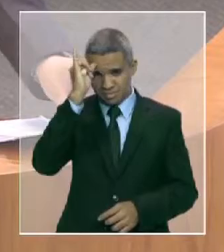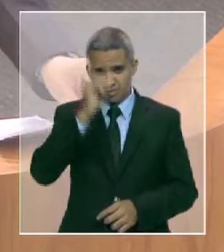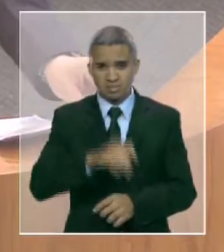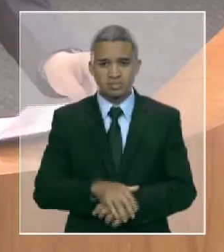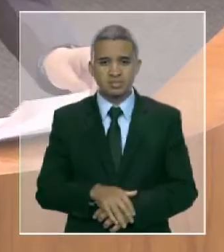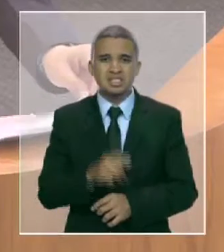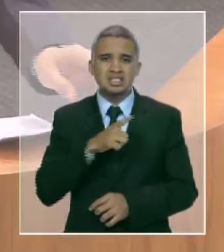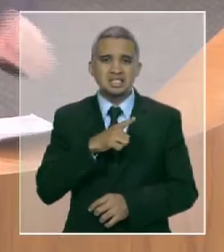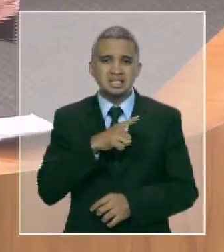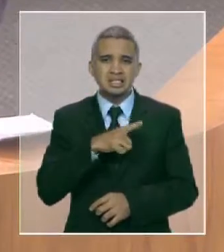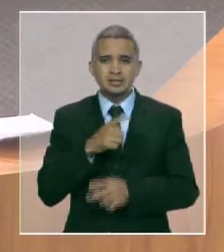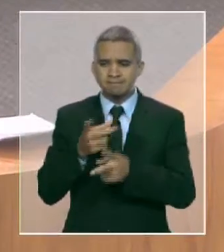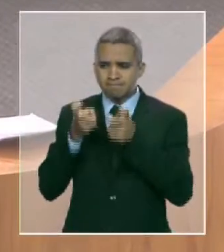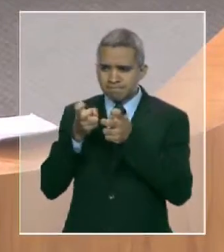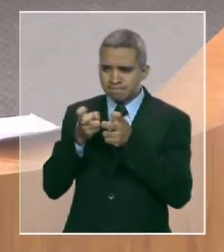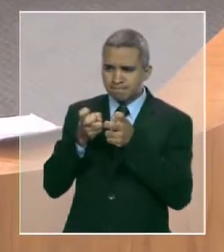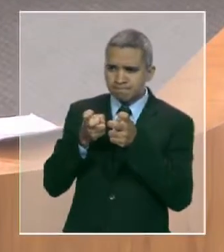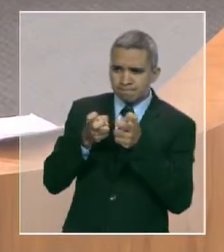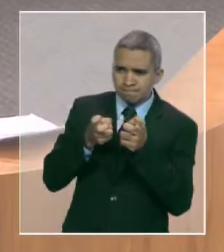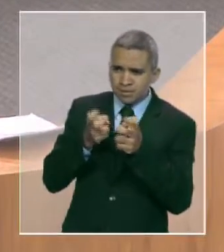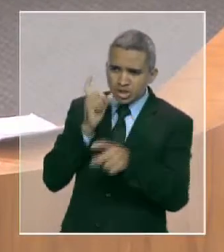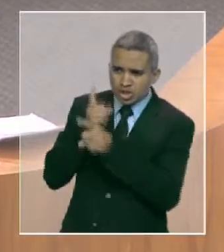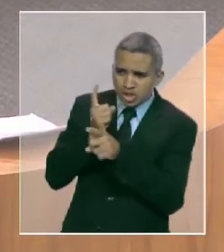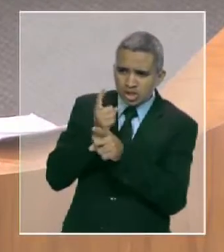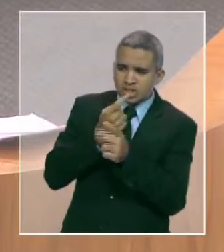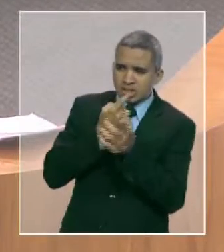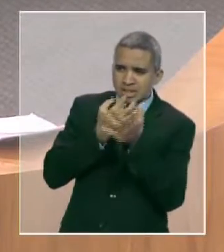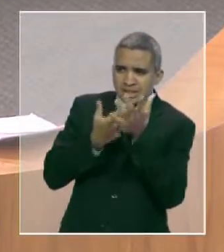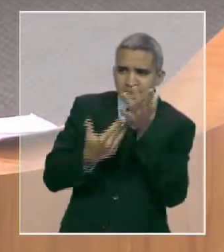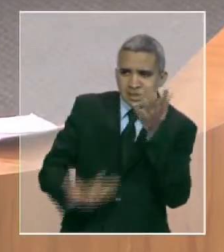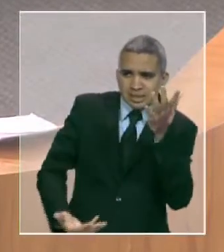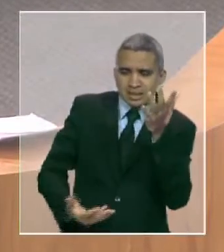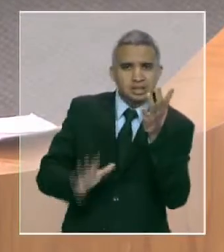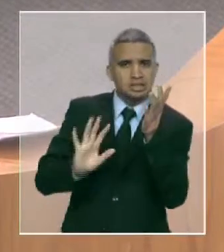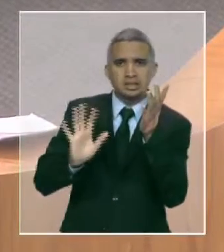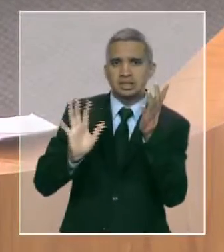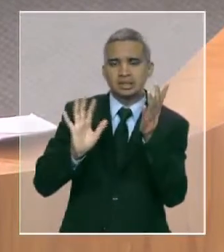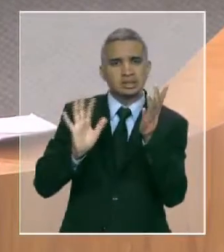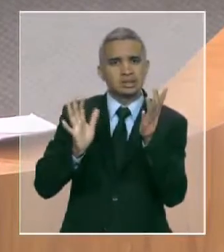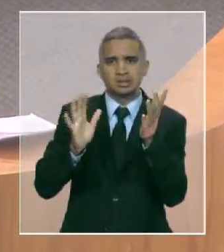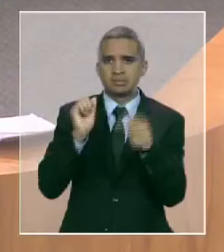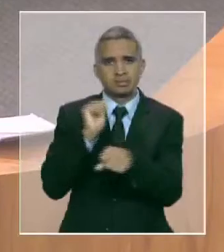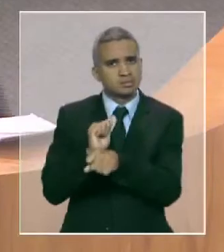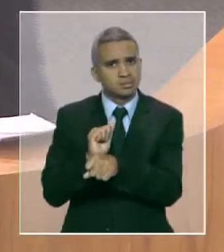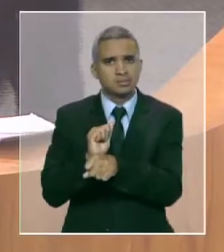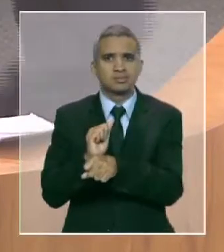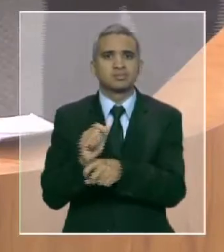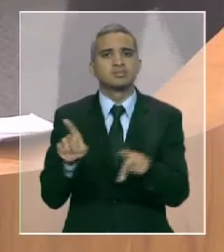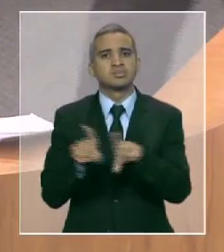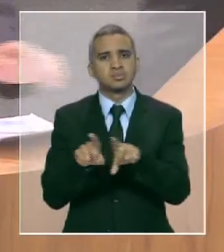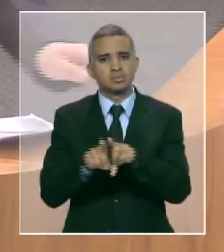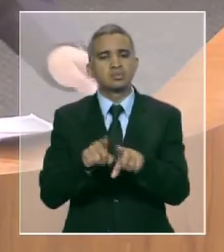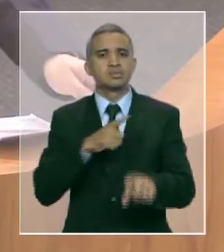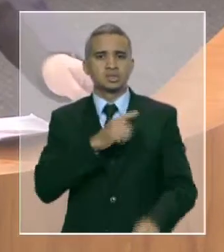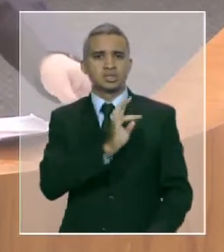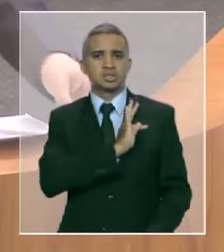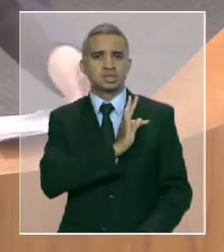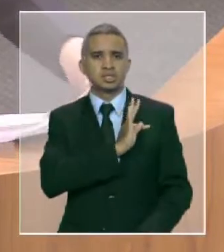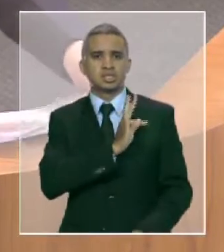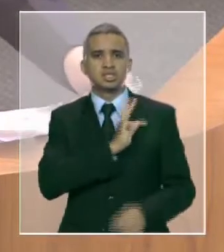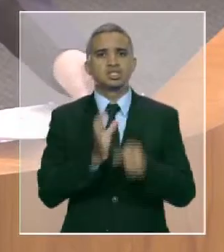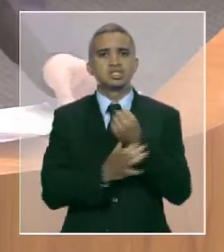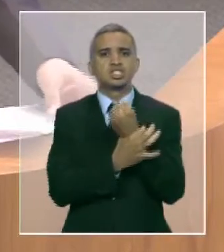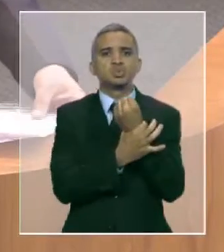algum sangramento. Quanto aos competidores, garantir o uso obrigatório de equipamento de segurança, tais como capacete, calça